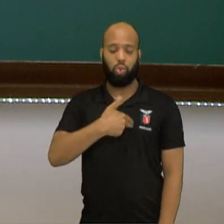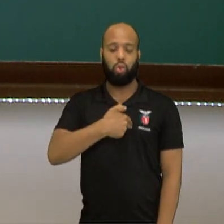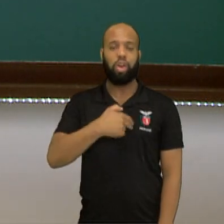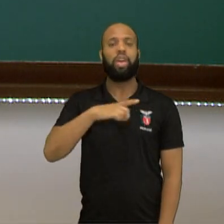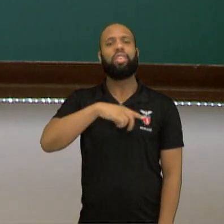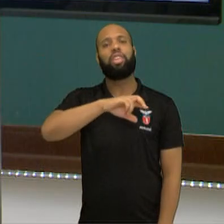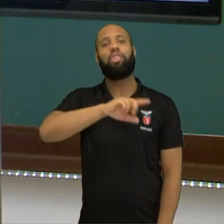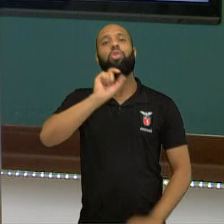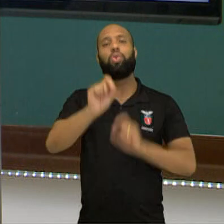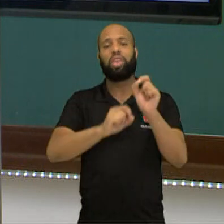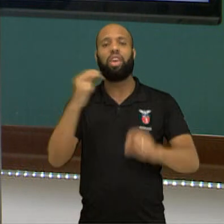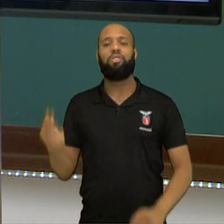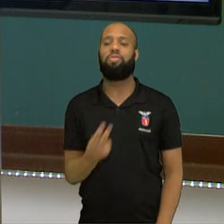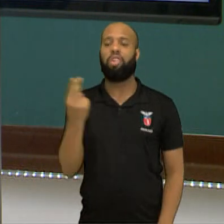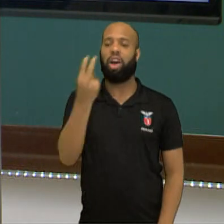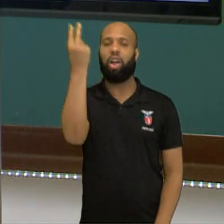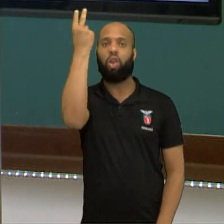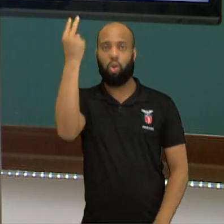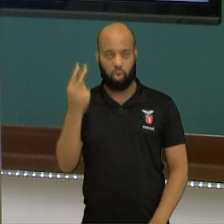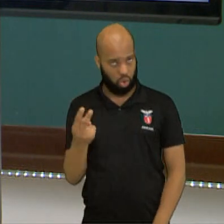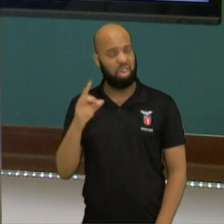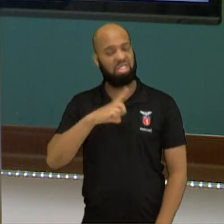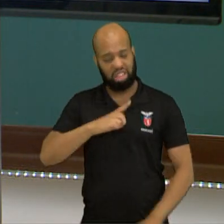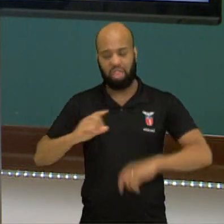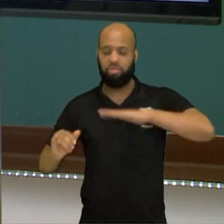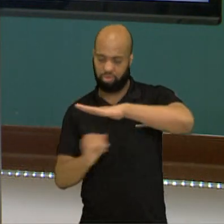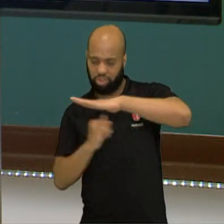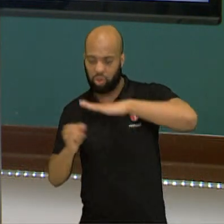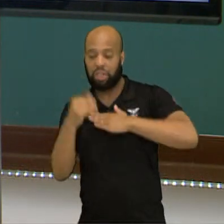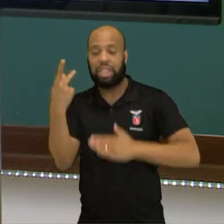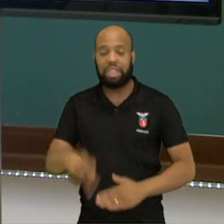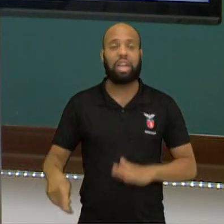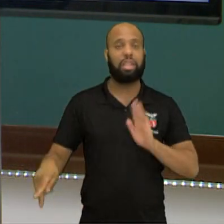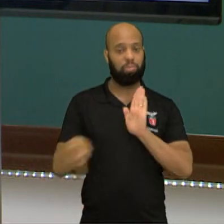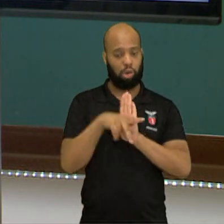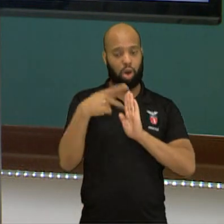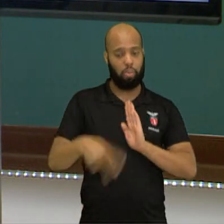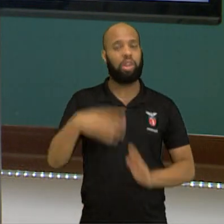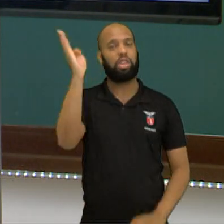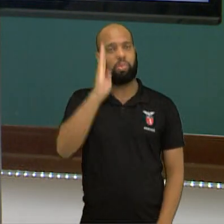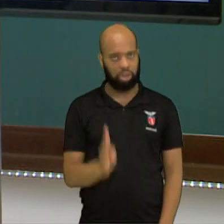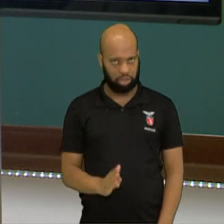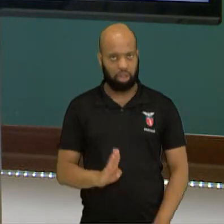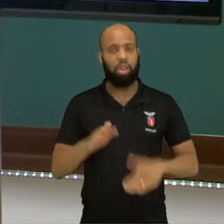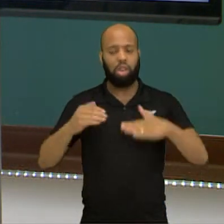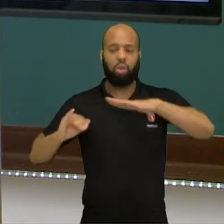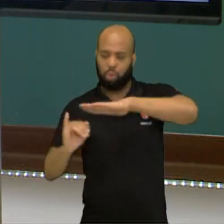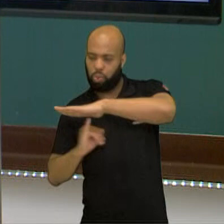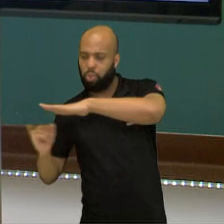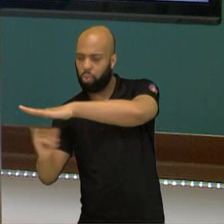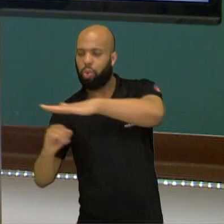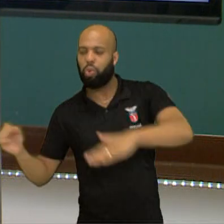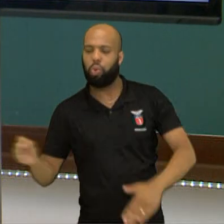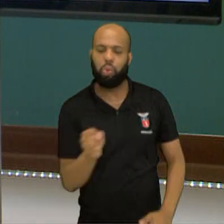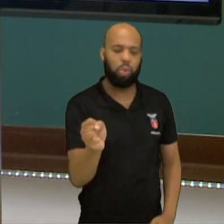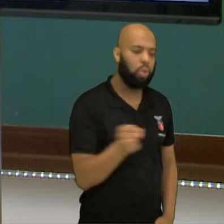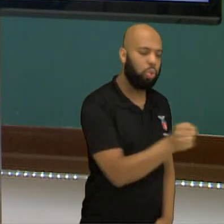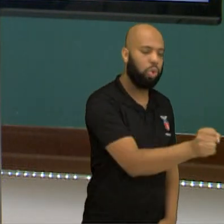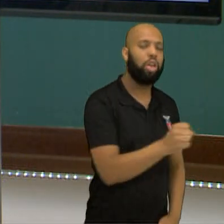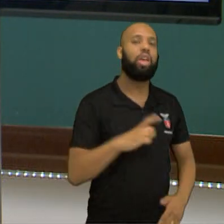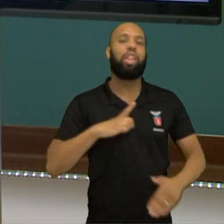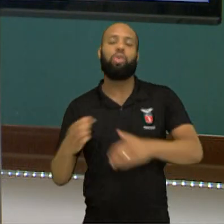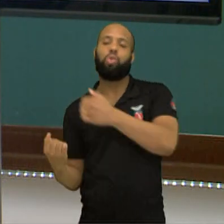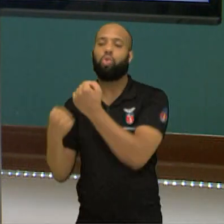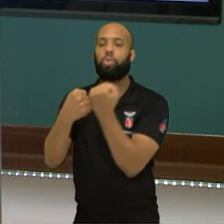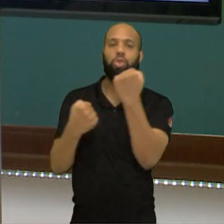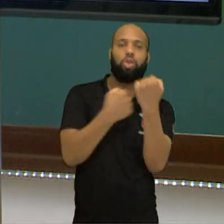houve valorização da indústria nacional. Valorização da indústria. A industrialização aconteceu por substituição